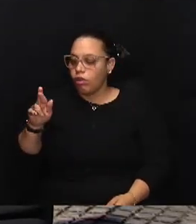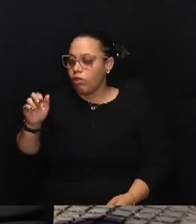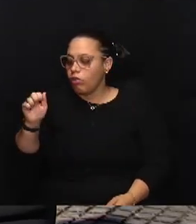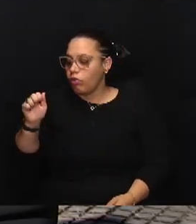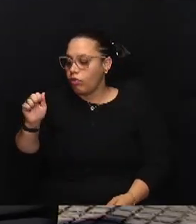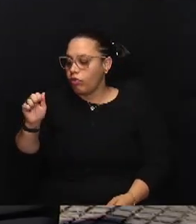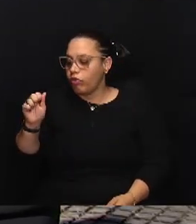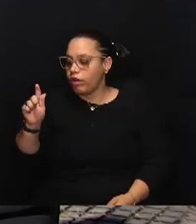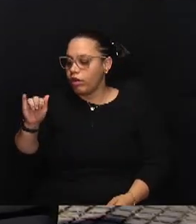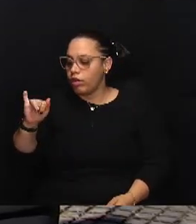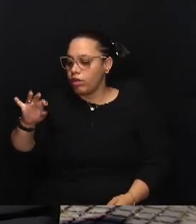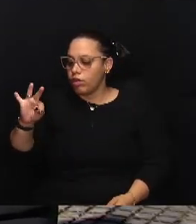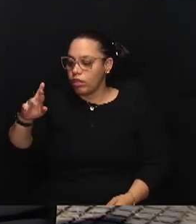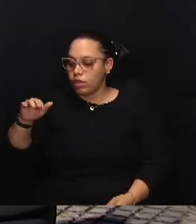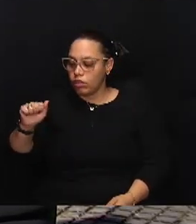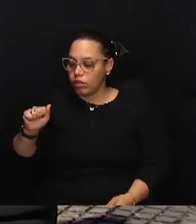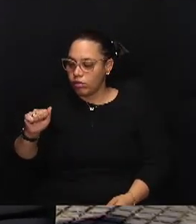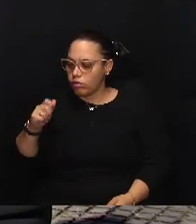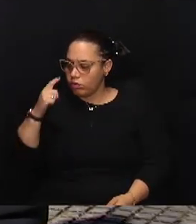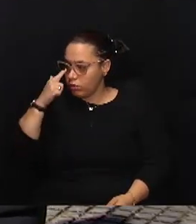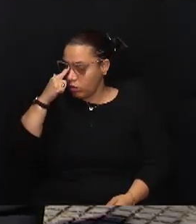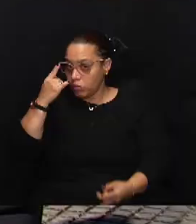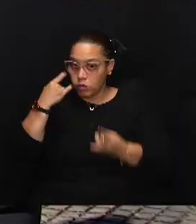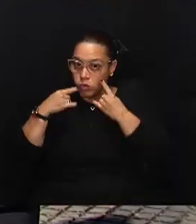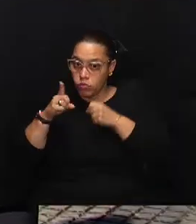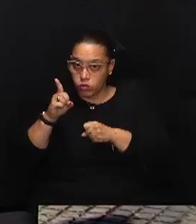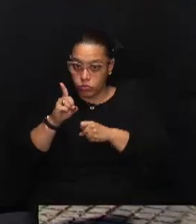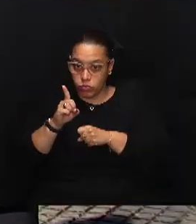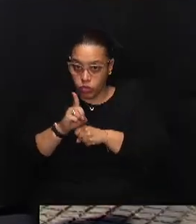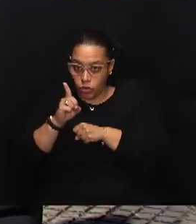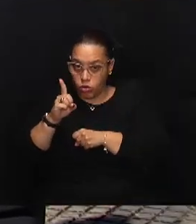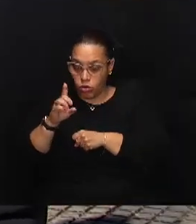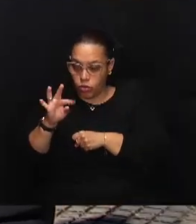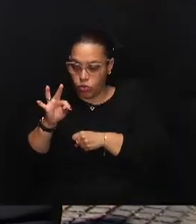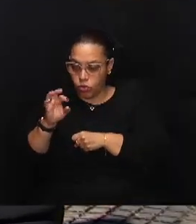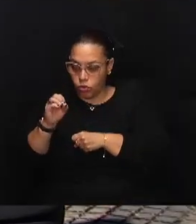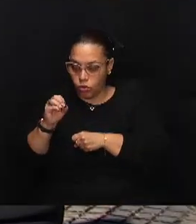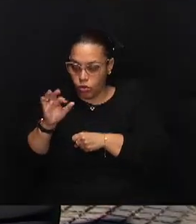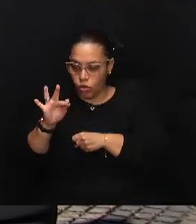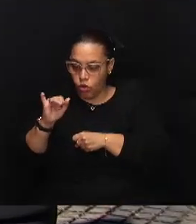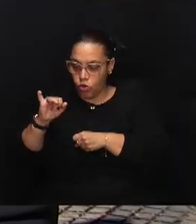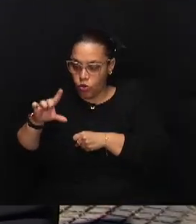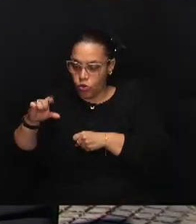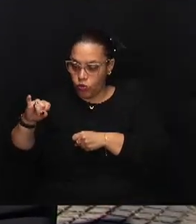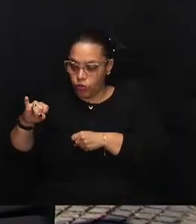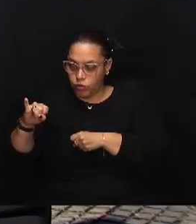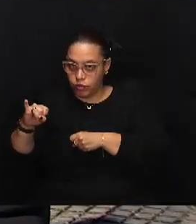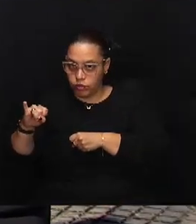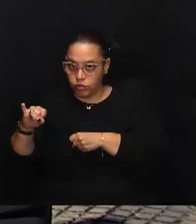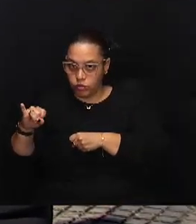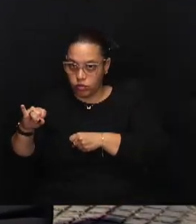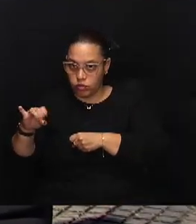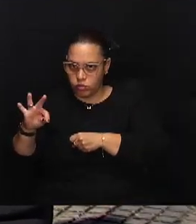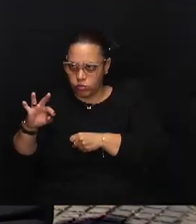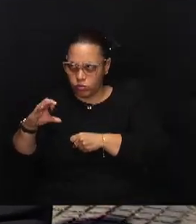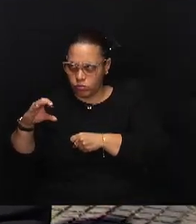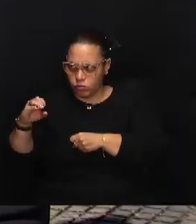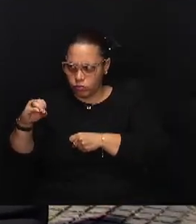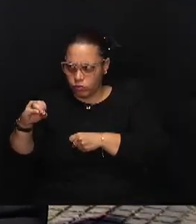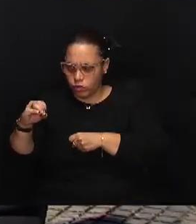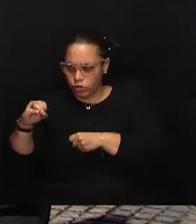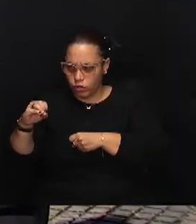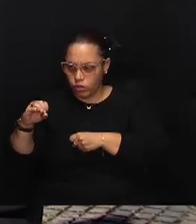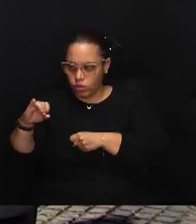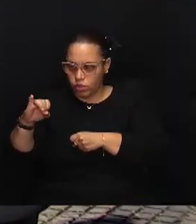E alguns milagreiros muito interessantes. O Dr. Toffoli, por exemplo, foi o fundador do Círculo Italiano, que é a casa de